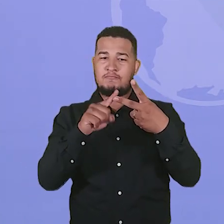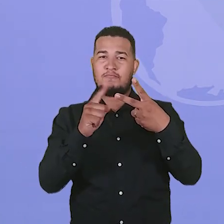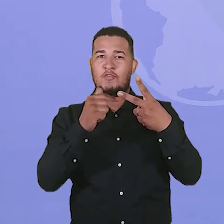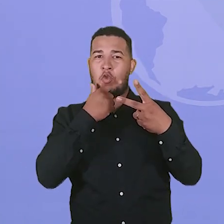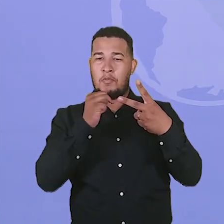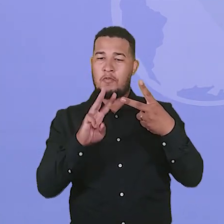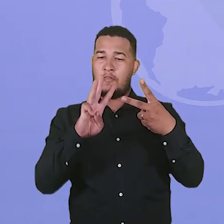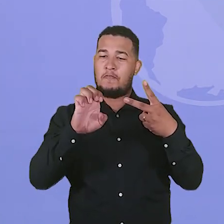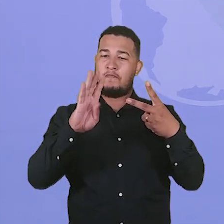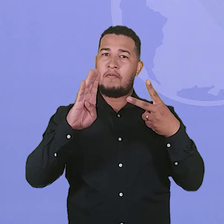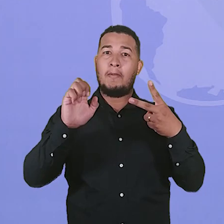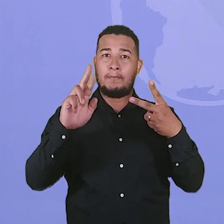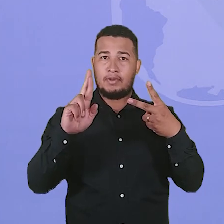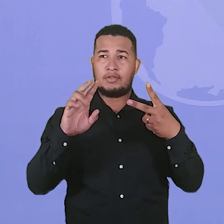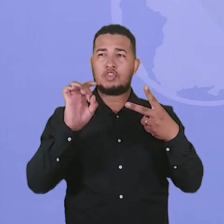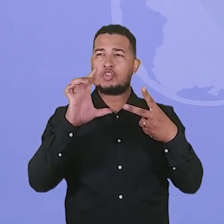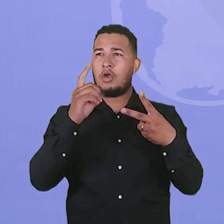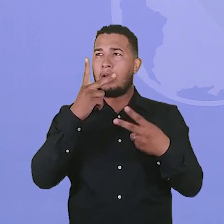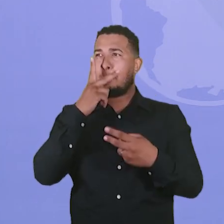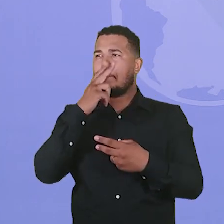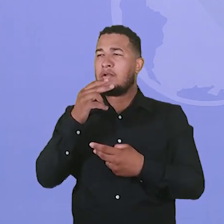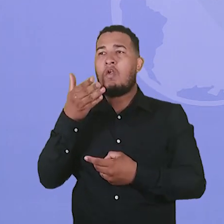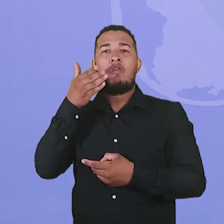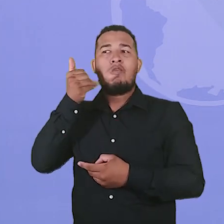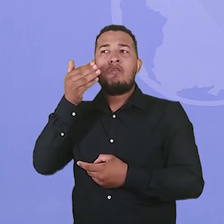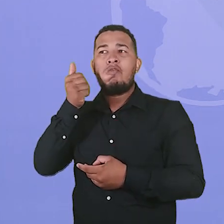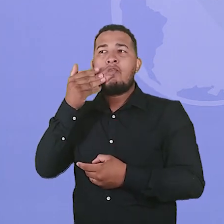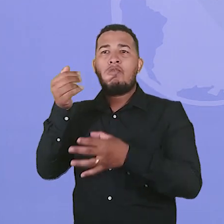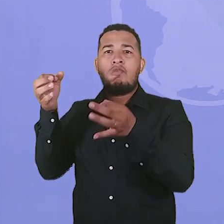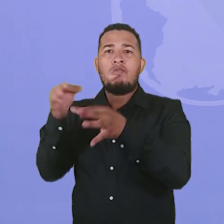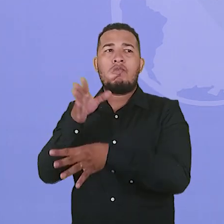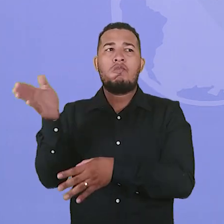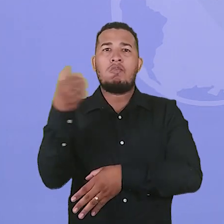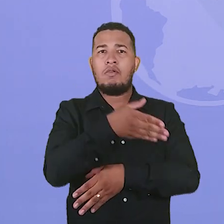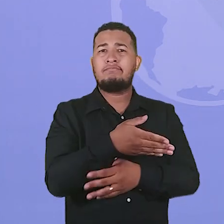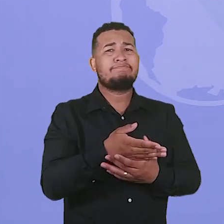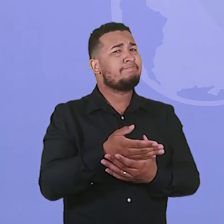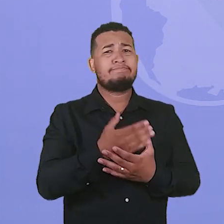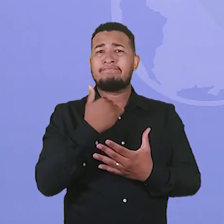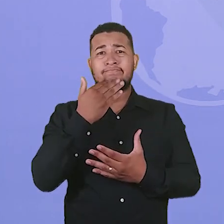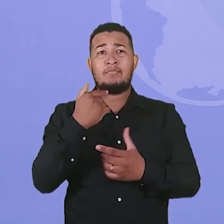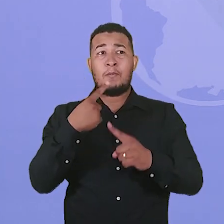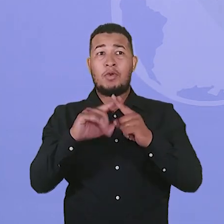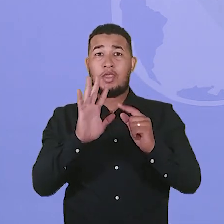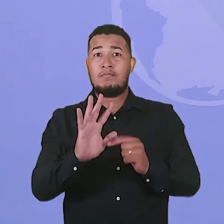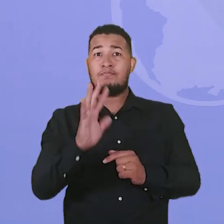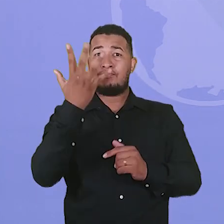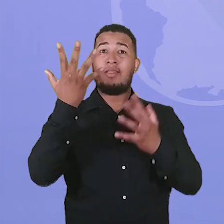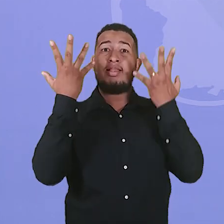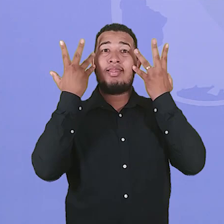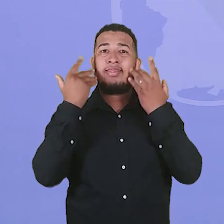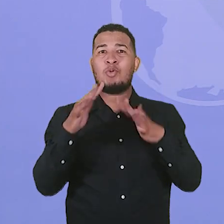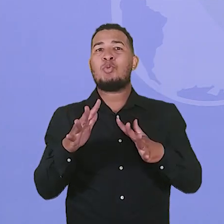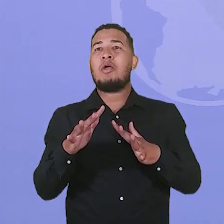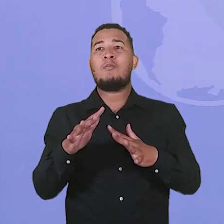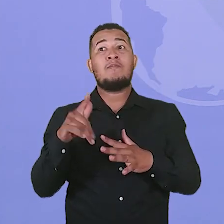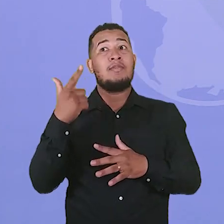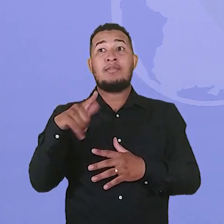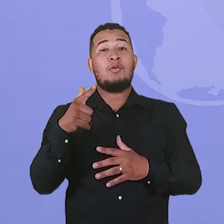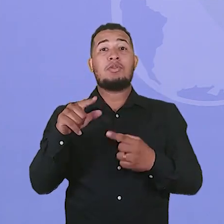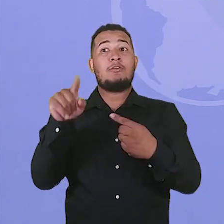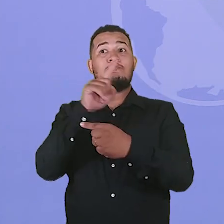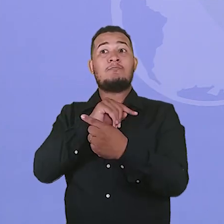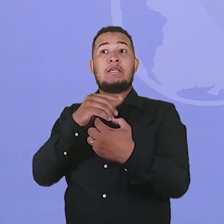Weber simplesmente importar o método das ciências naturais, porque o fenômeno natural não